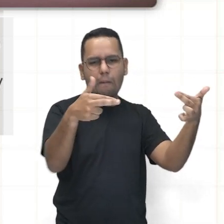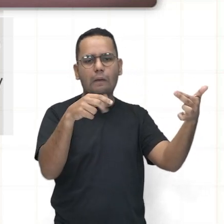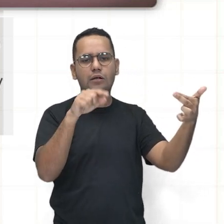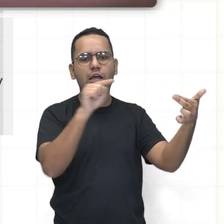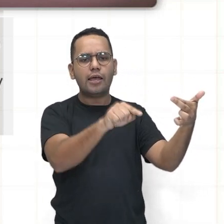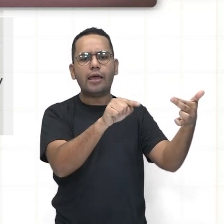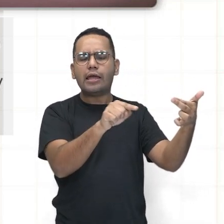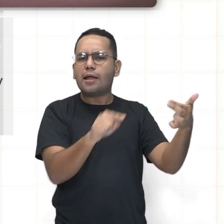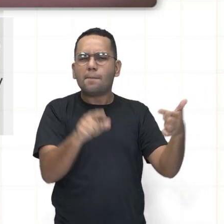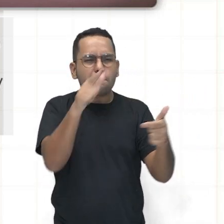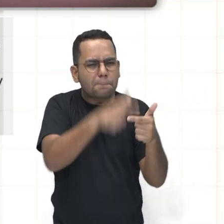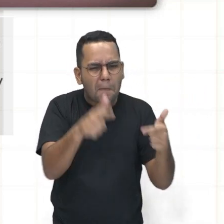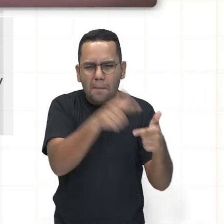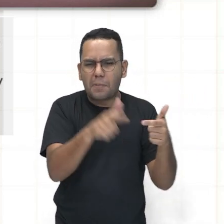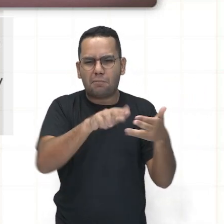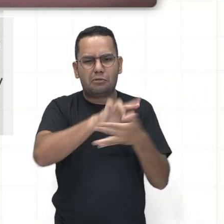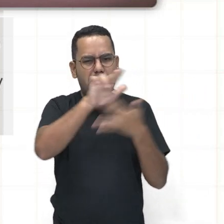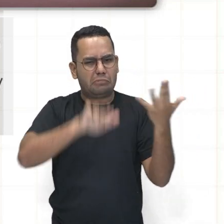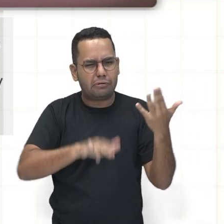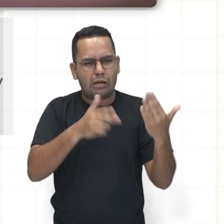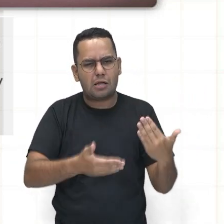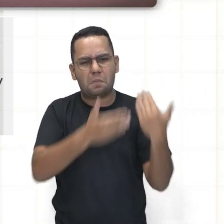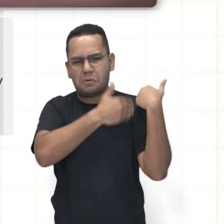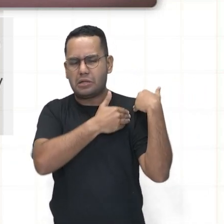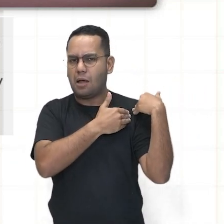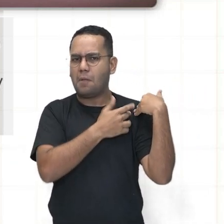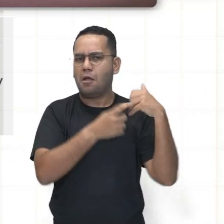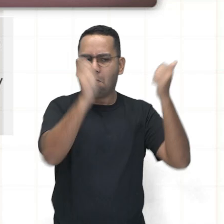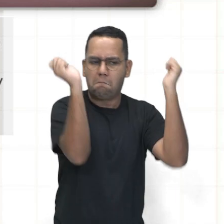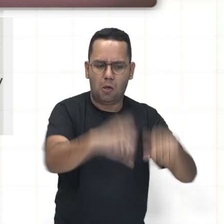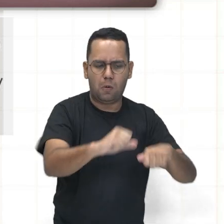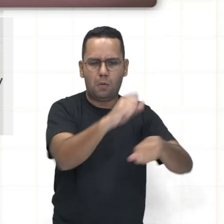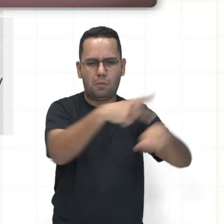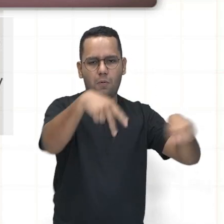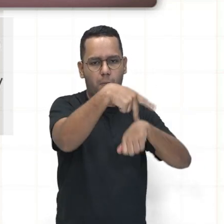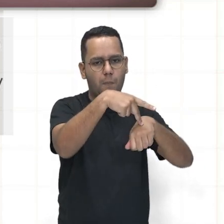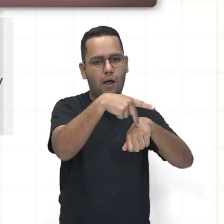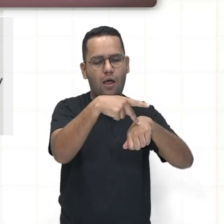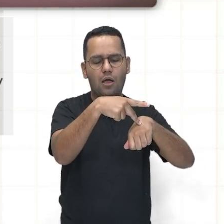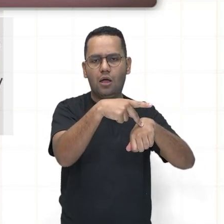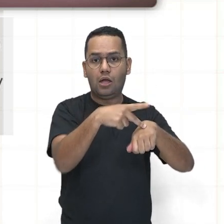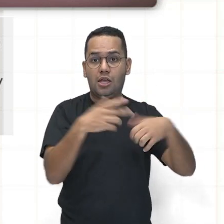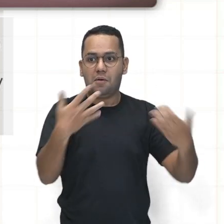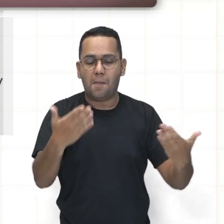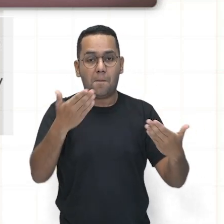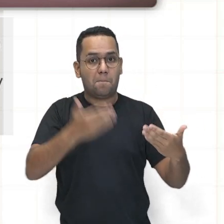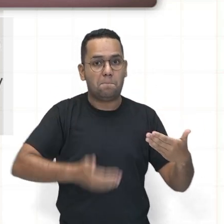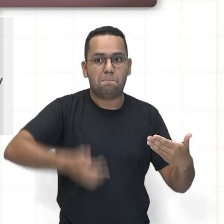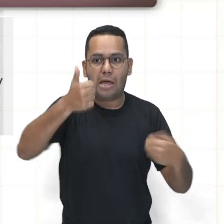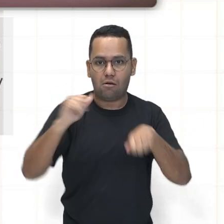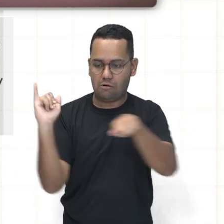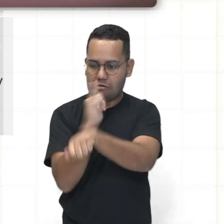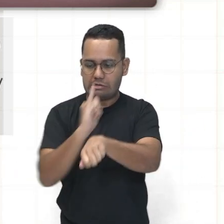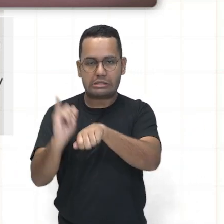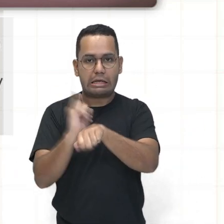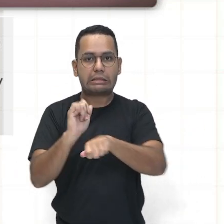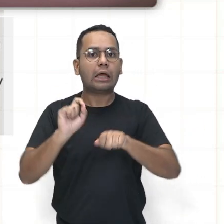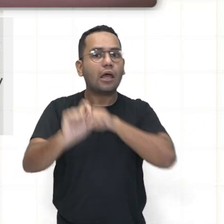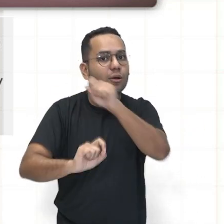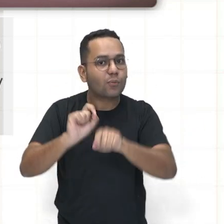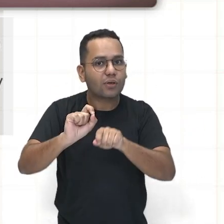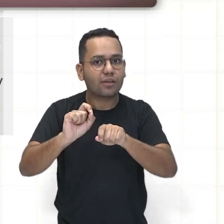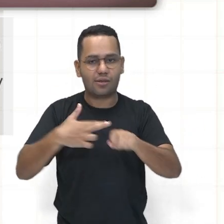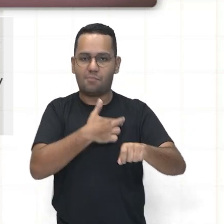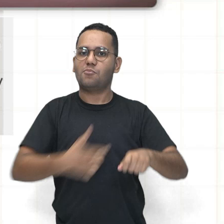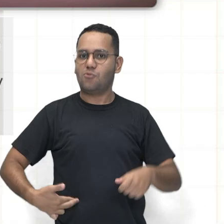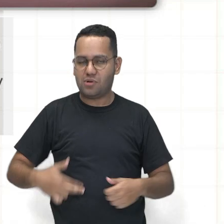esse manifesto ele vai fazer o quê? Colocar as ideias republicanas, a ideia de república, para ser